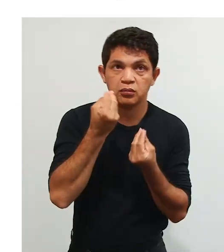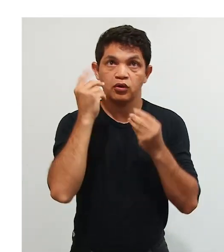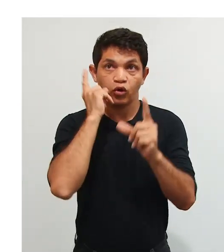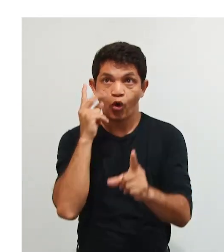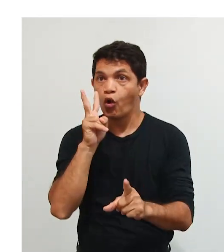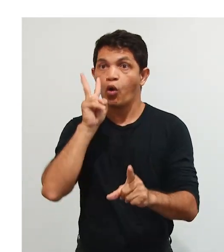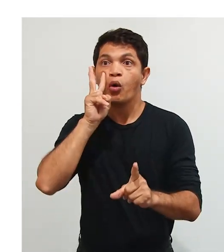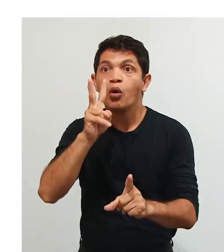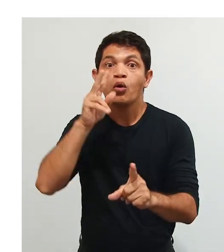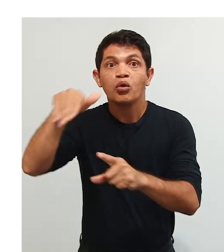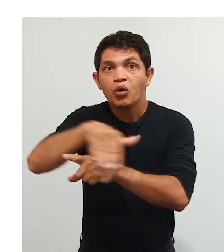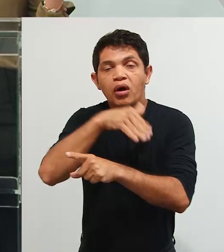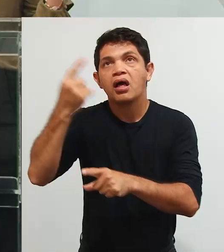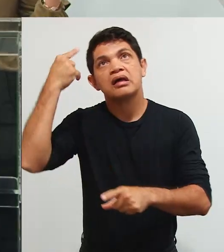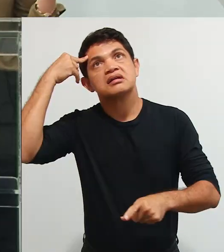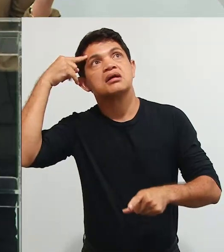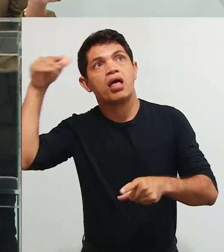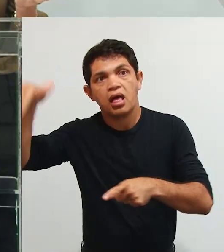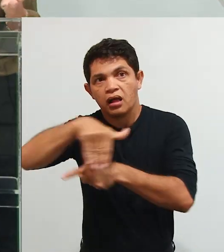rua,